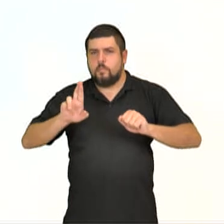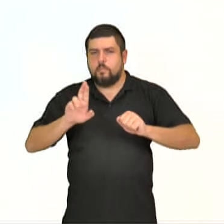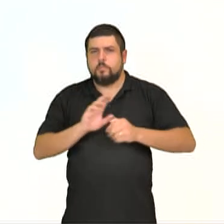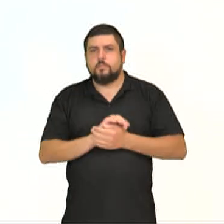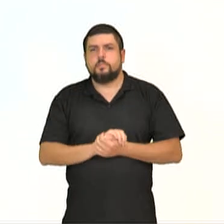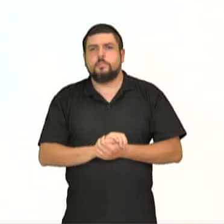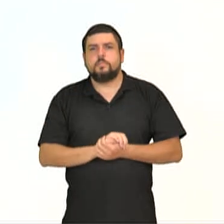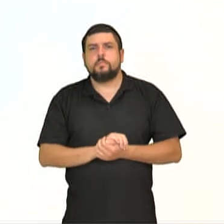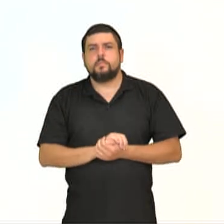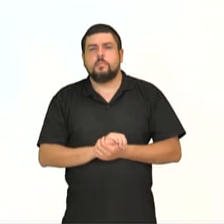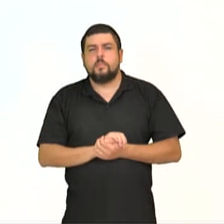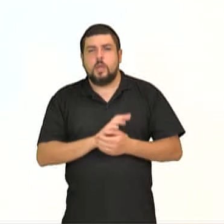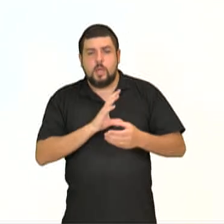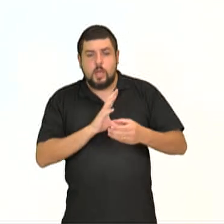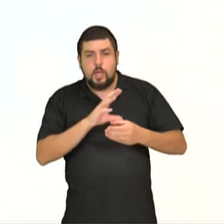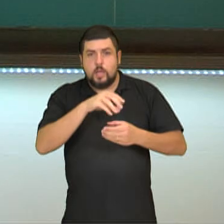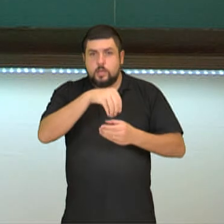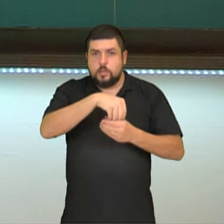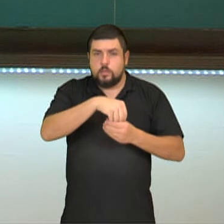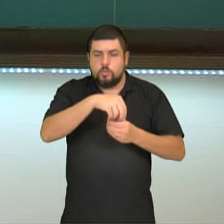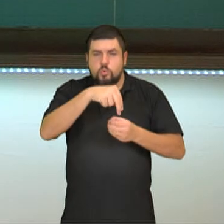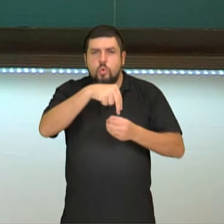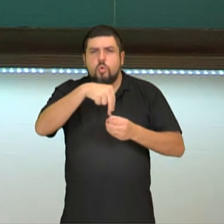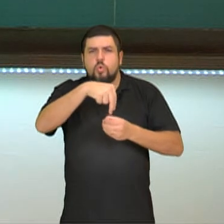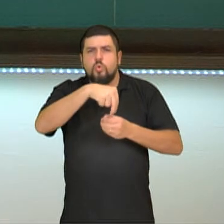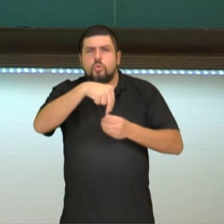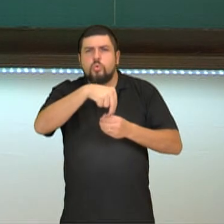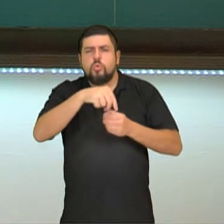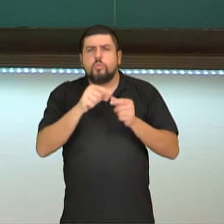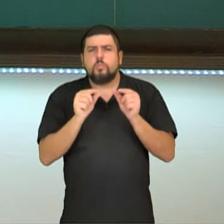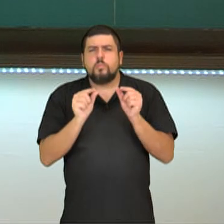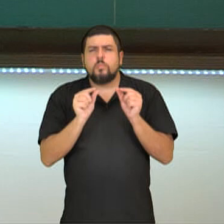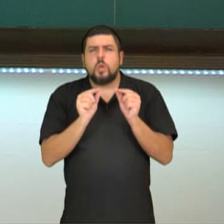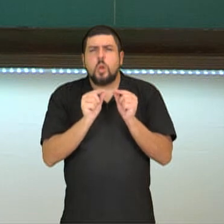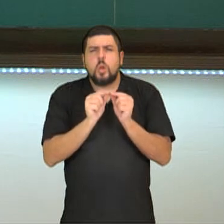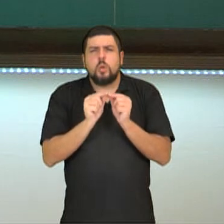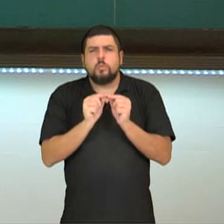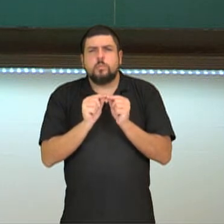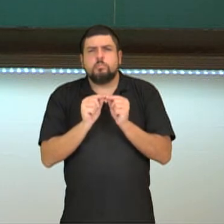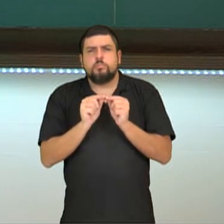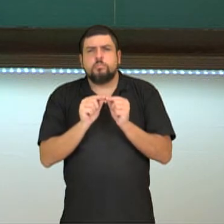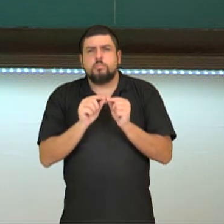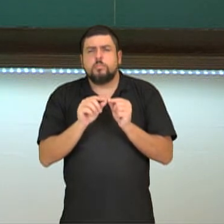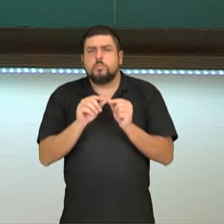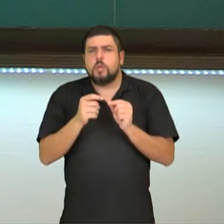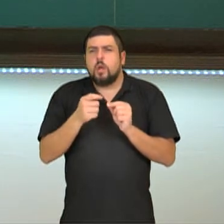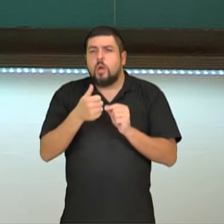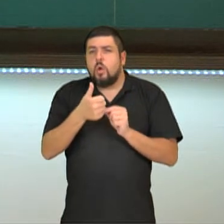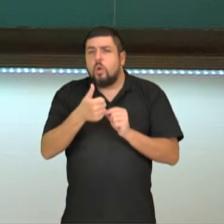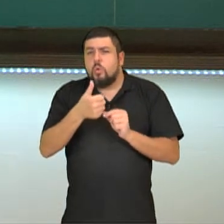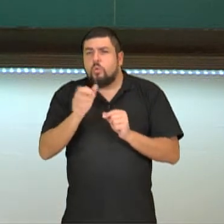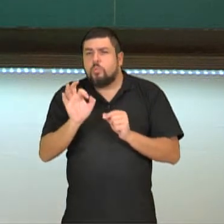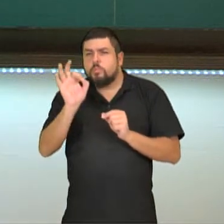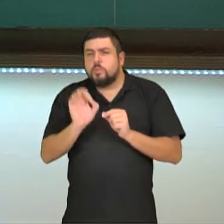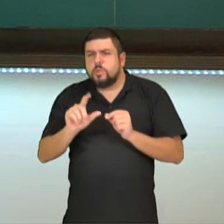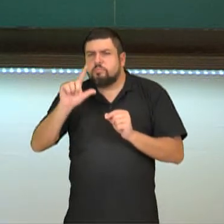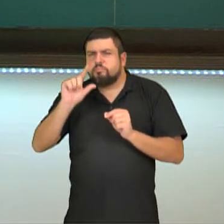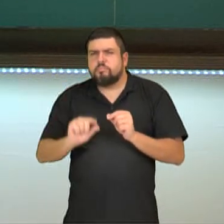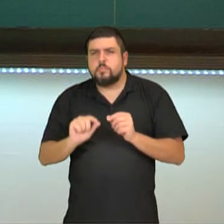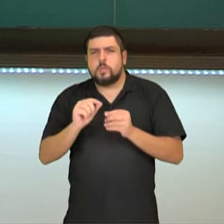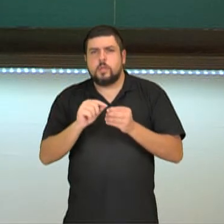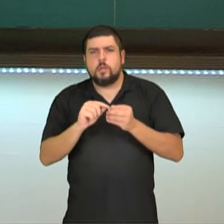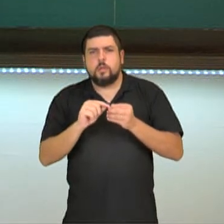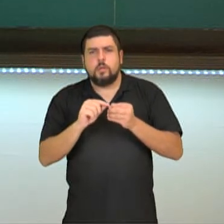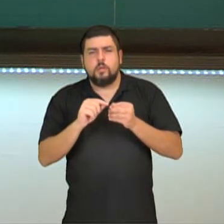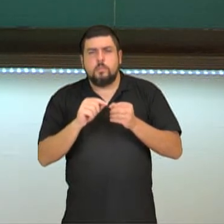um núcleo denso, né, pequenininho, muito pequeno, menos de 1% do volume do átomo, tá? Esse